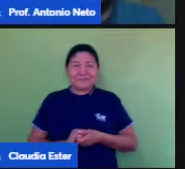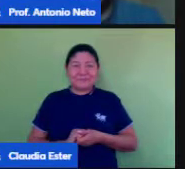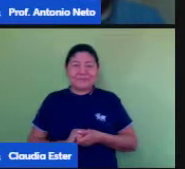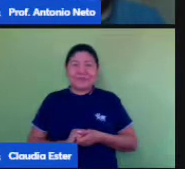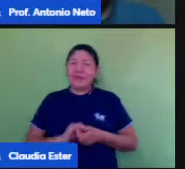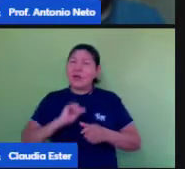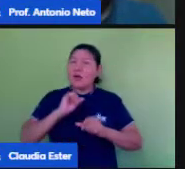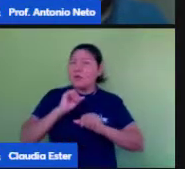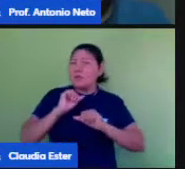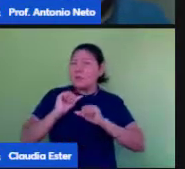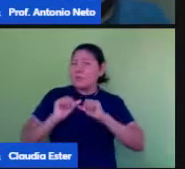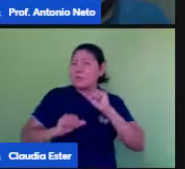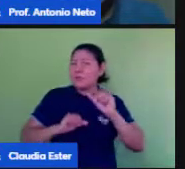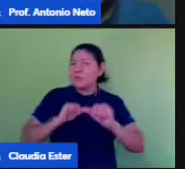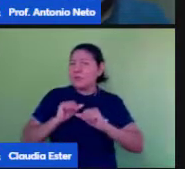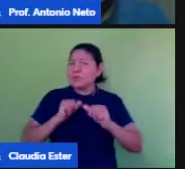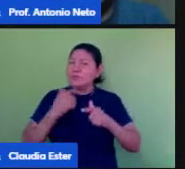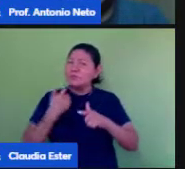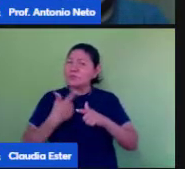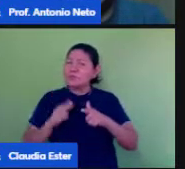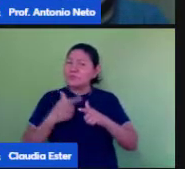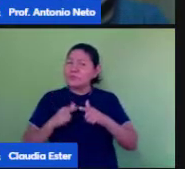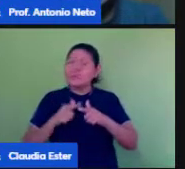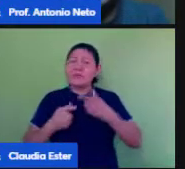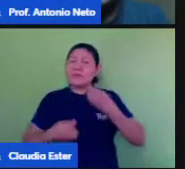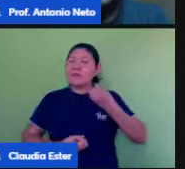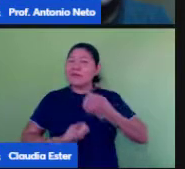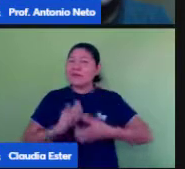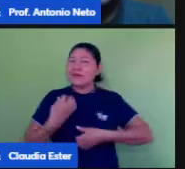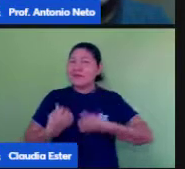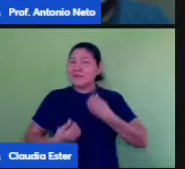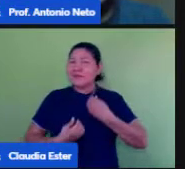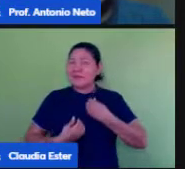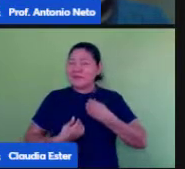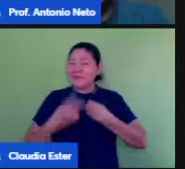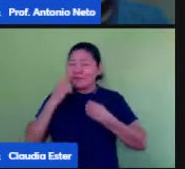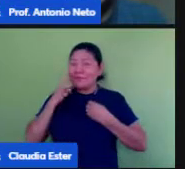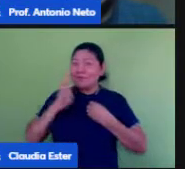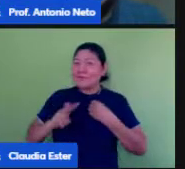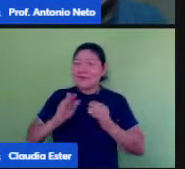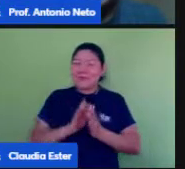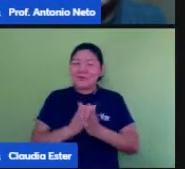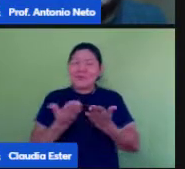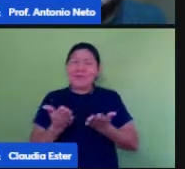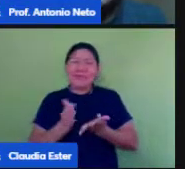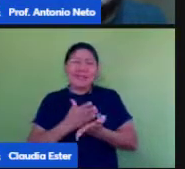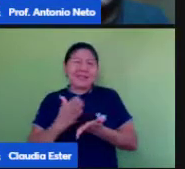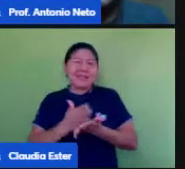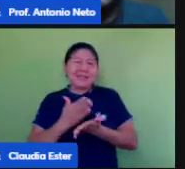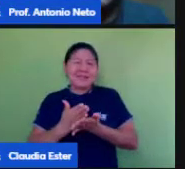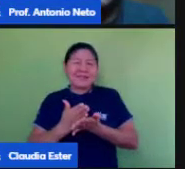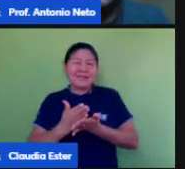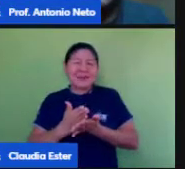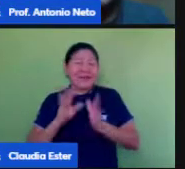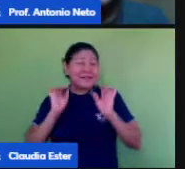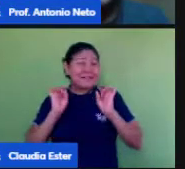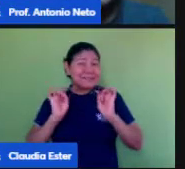Transformando os problemas em poemas e vice-versa, por meio de um livro rico e recheado de brincadeiras